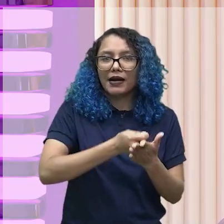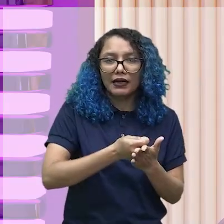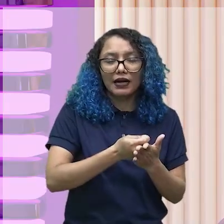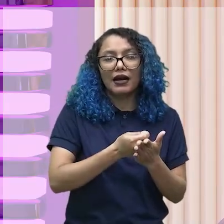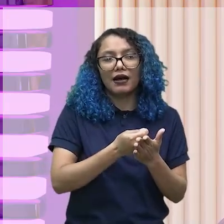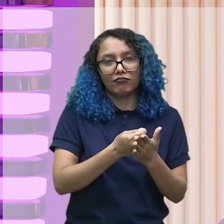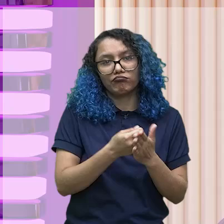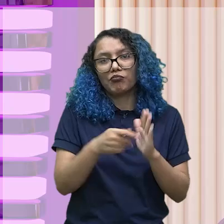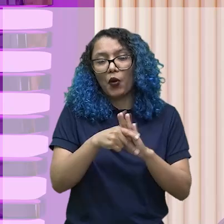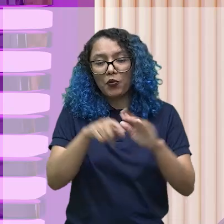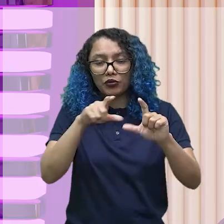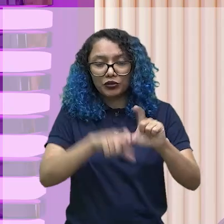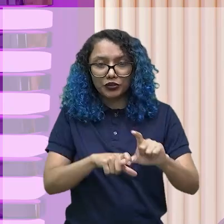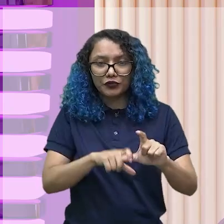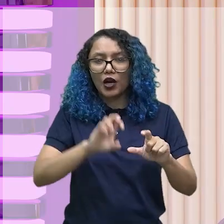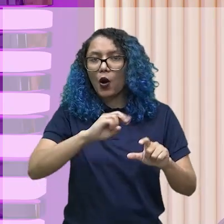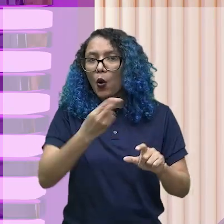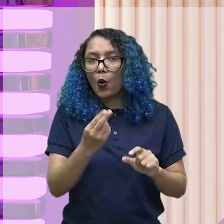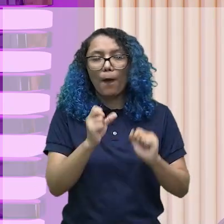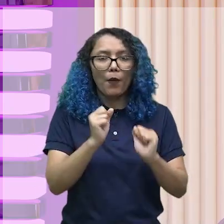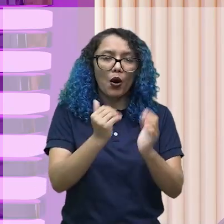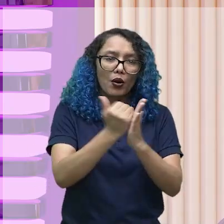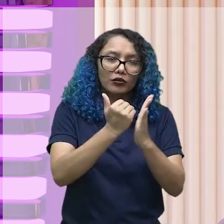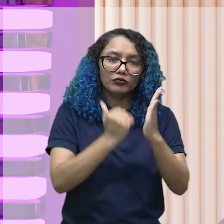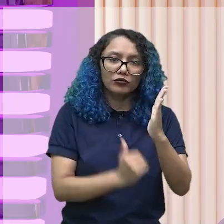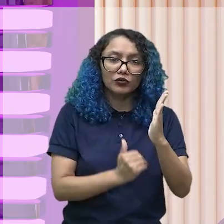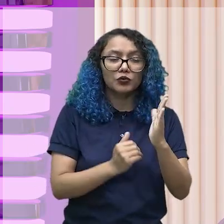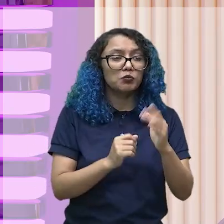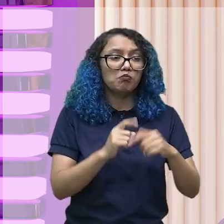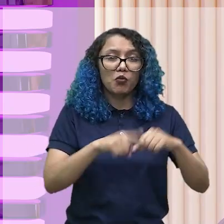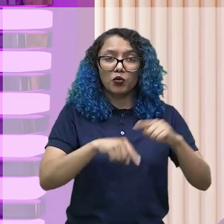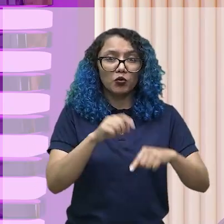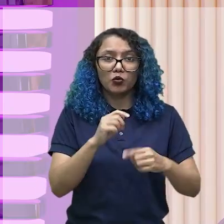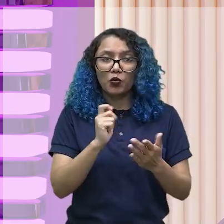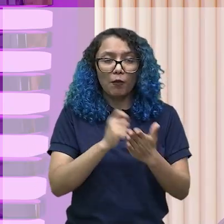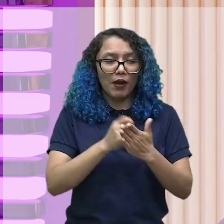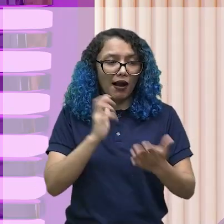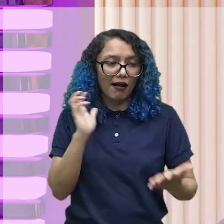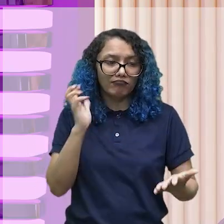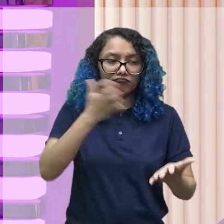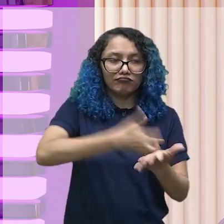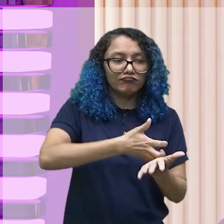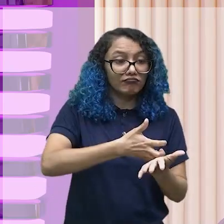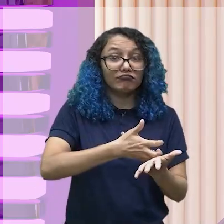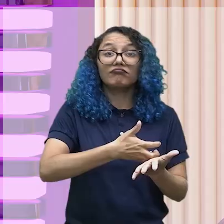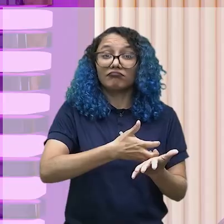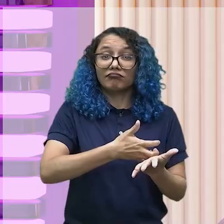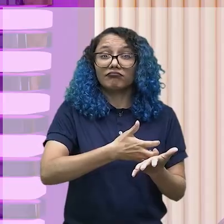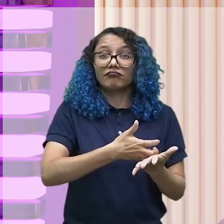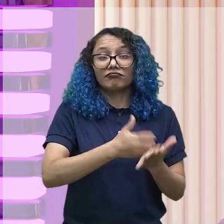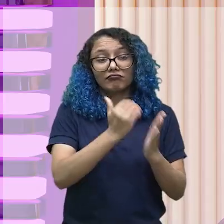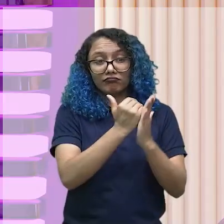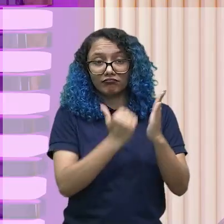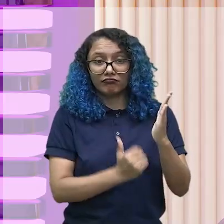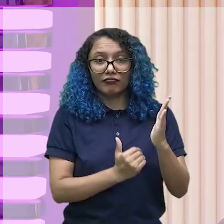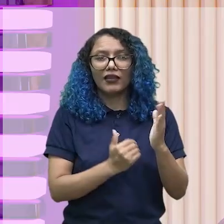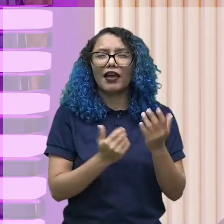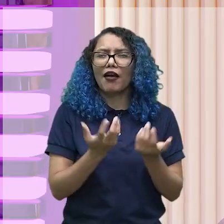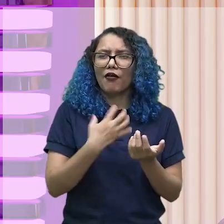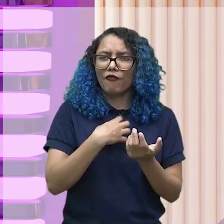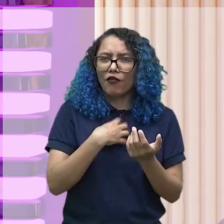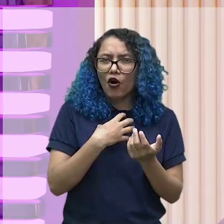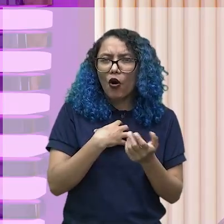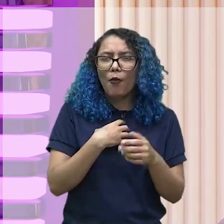repente eu tenho que pegar um desconto de um produto que eu estou pagando à vista. São 2 formas que a gente verifica, na